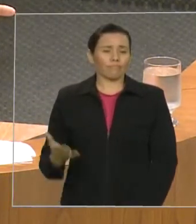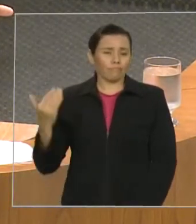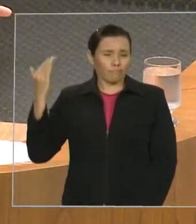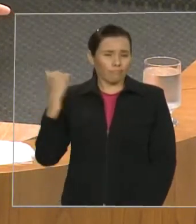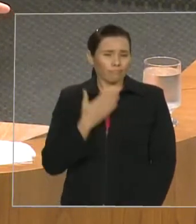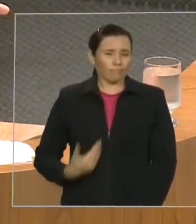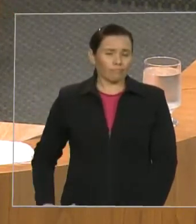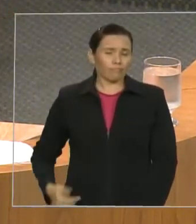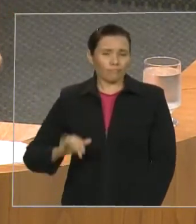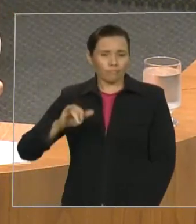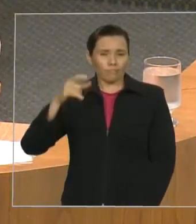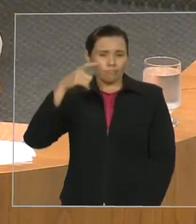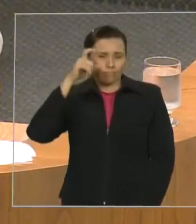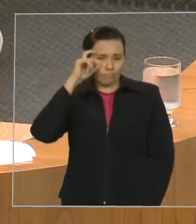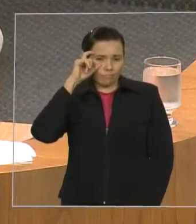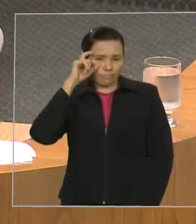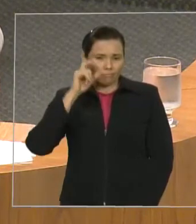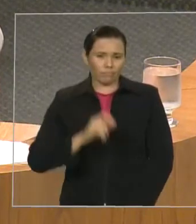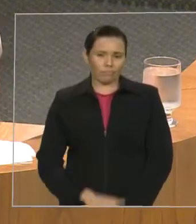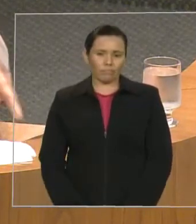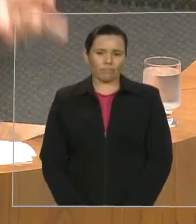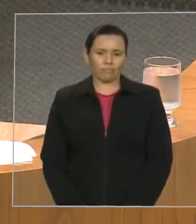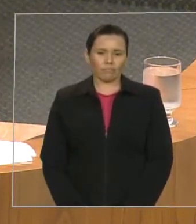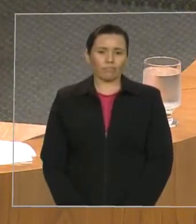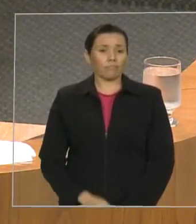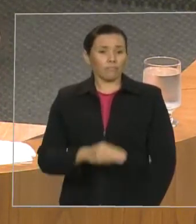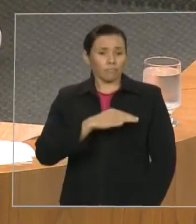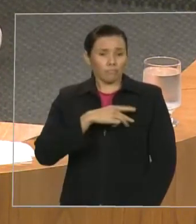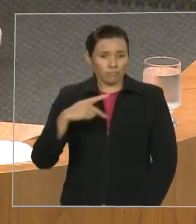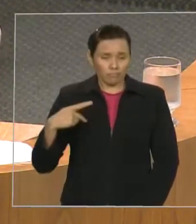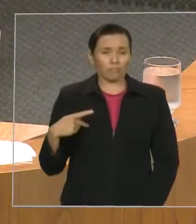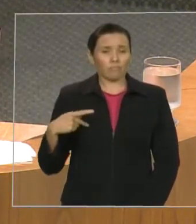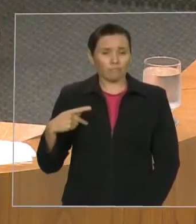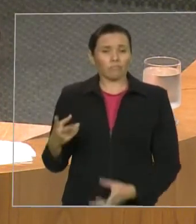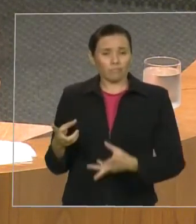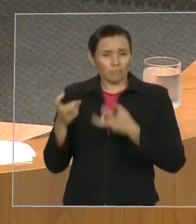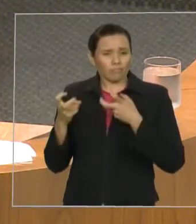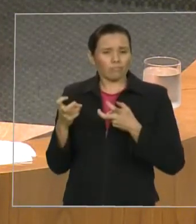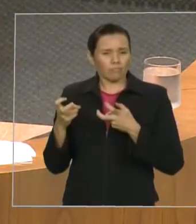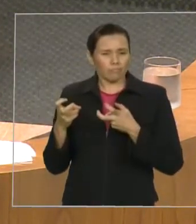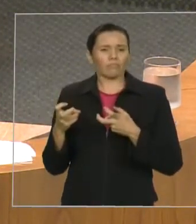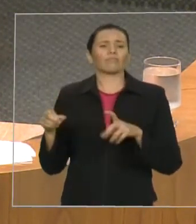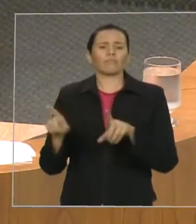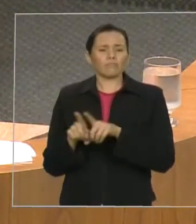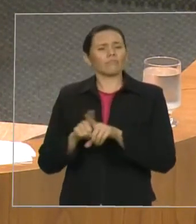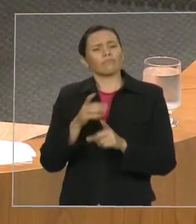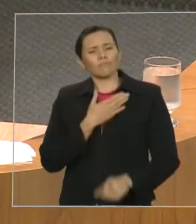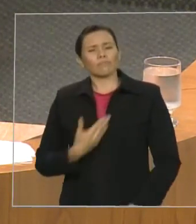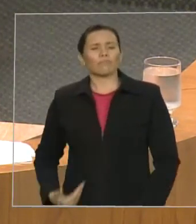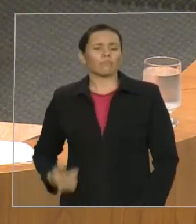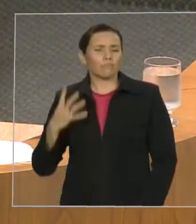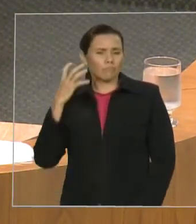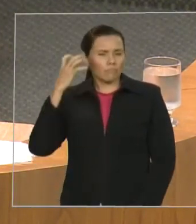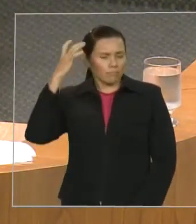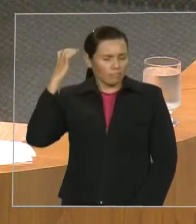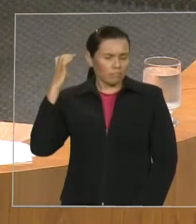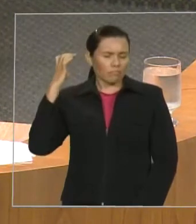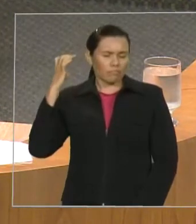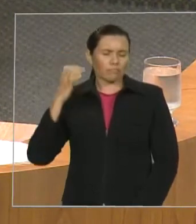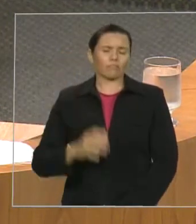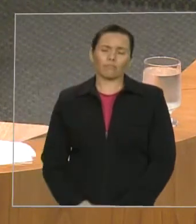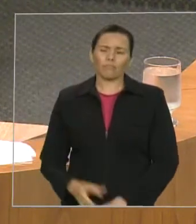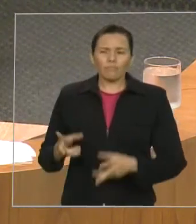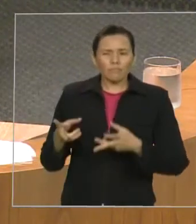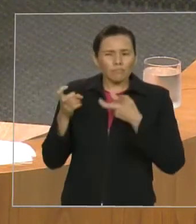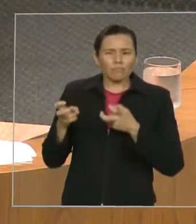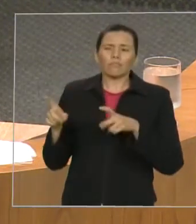Lago, foi observada pelo Ministério Público, foi observada durante o governo Rosiana Sarney, e essa observação que fazemos agora,